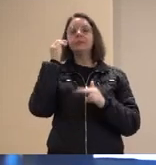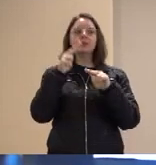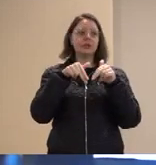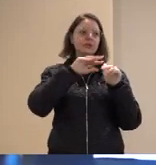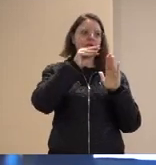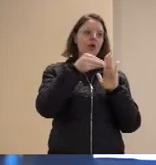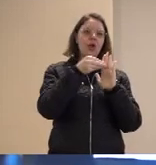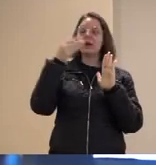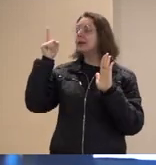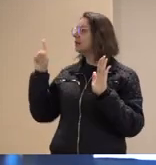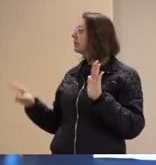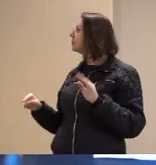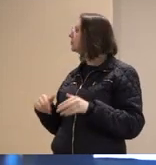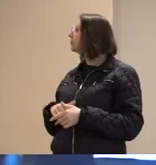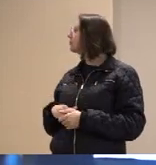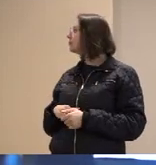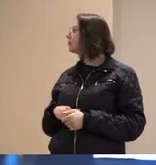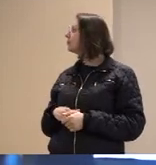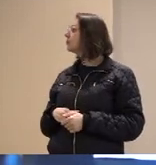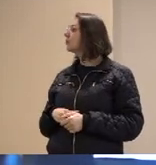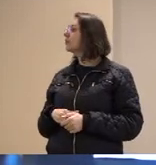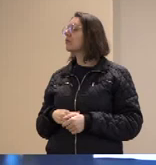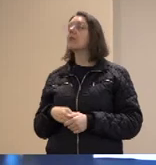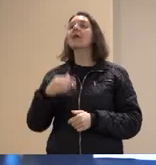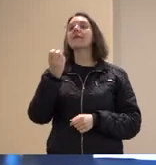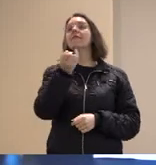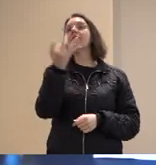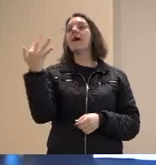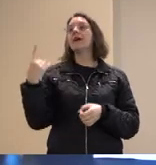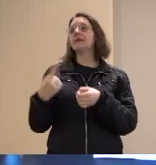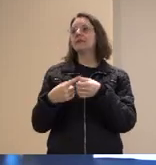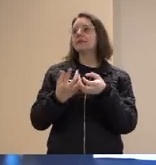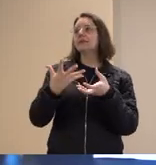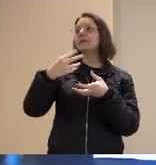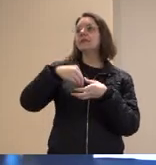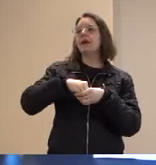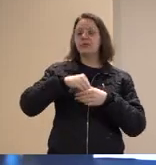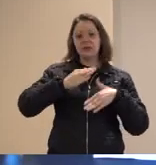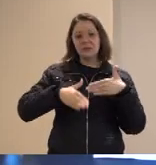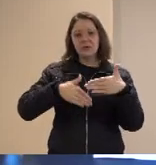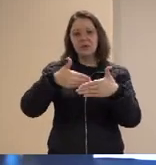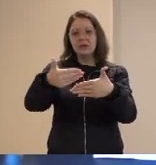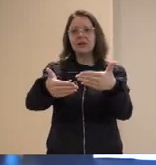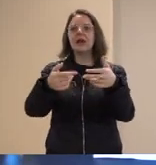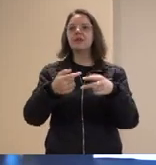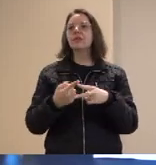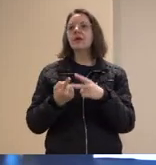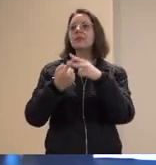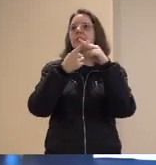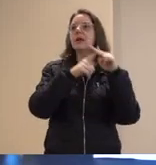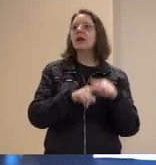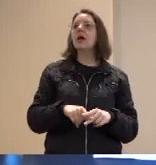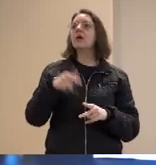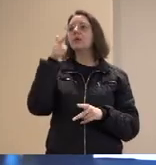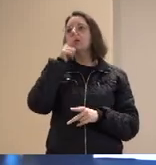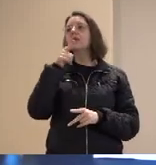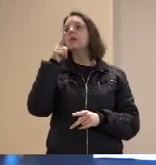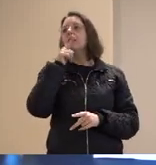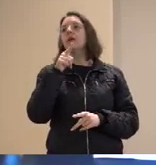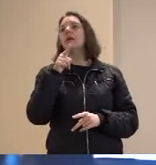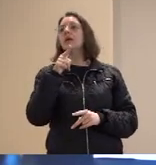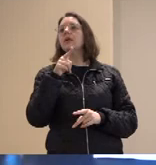ao implantar. E muitas cidades, gente, no processo de reordenamento, está conseguindo fechar